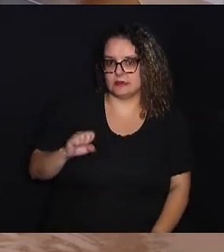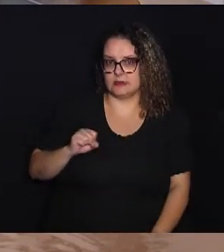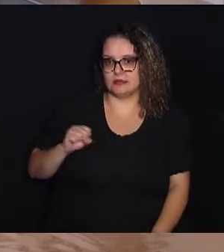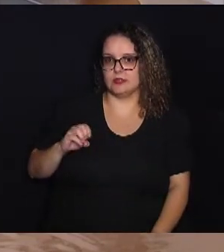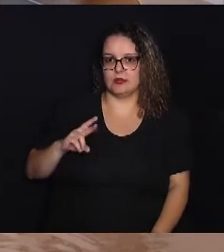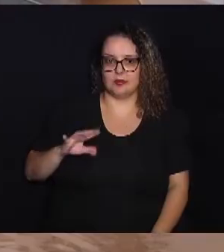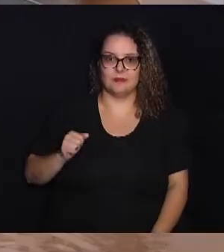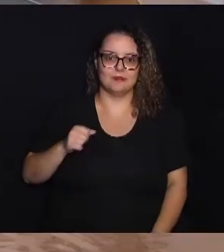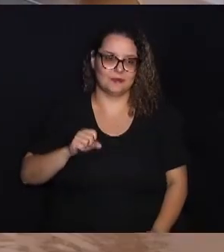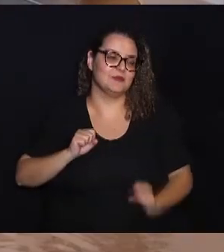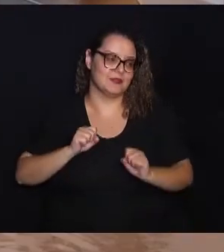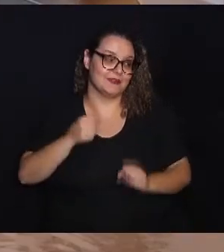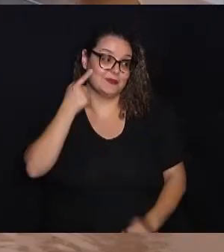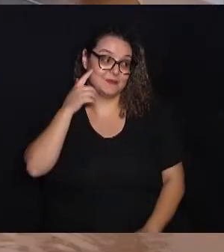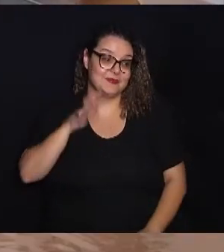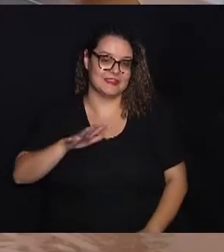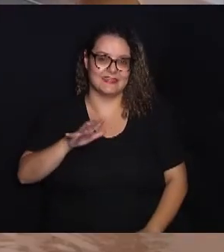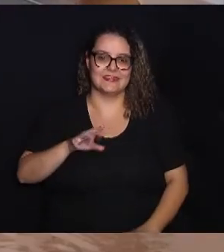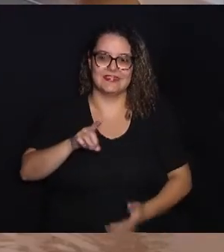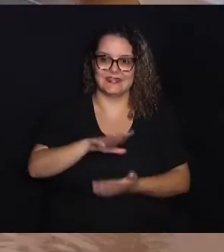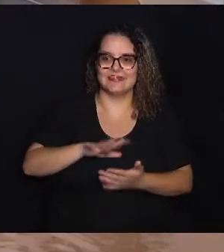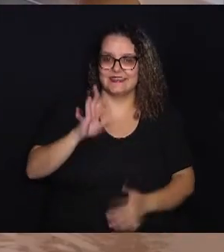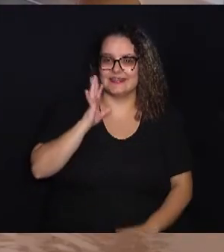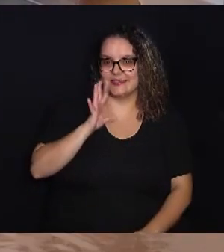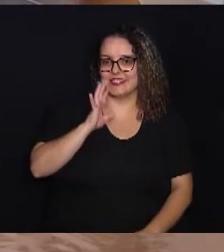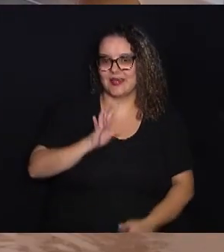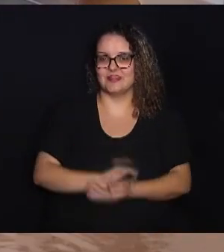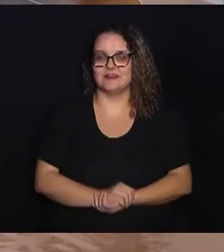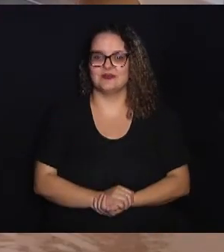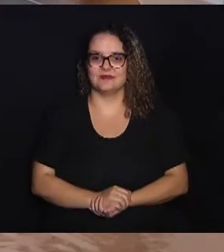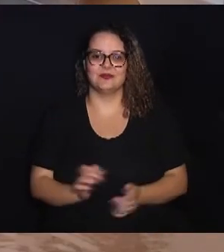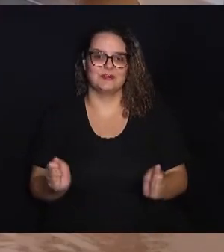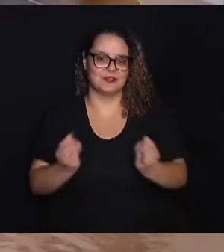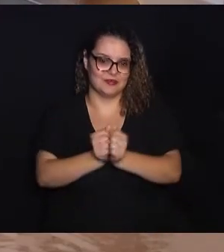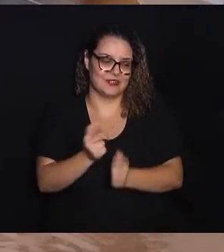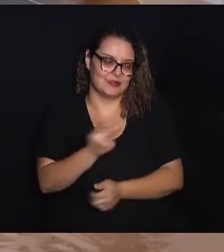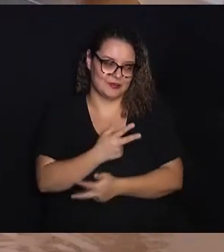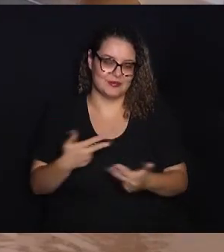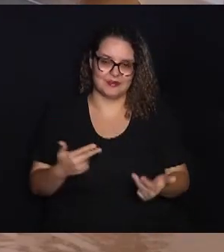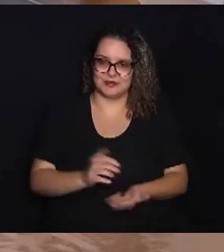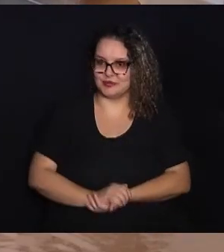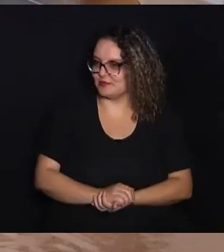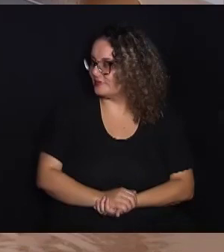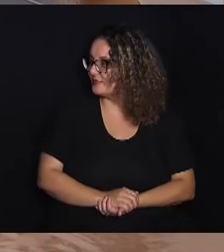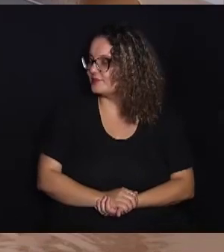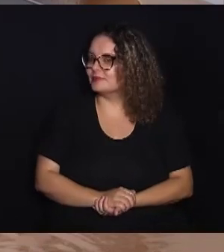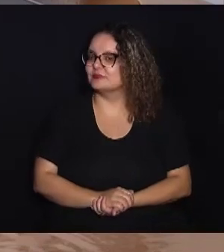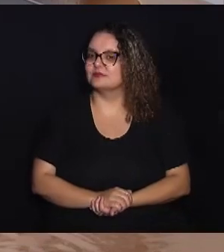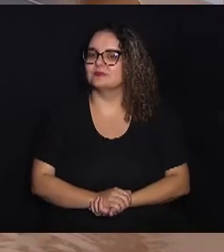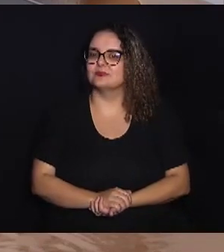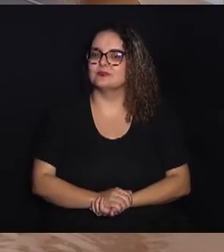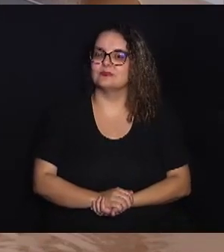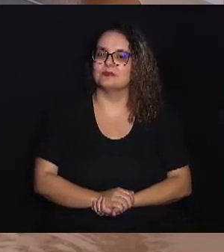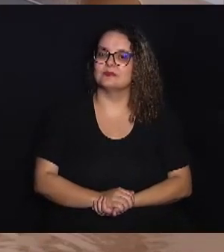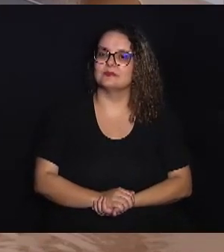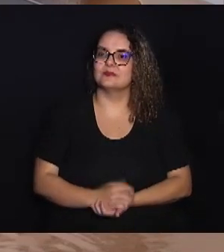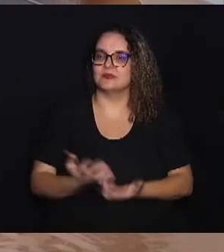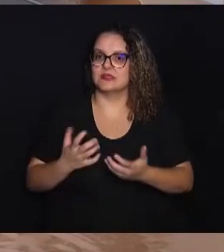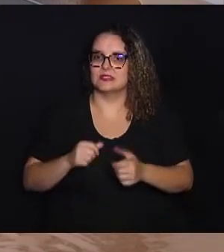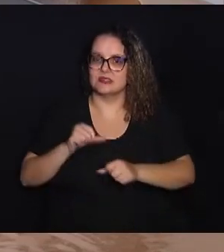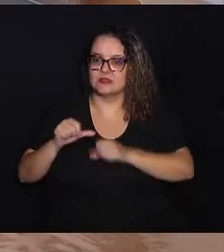do material. Tanto das formas, como o processo do marmorizado.